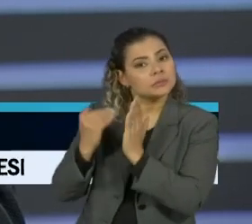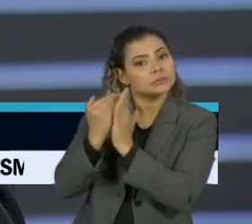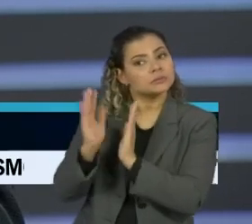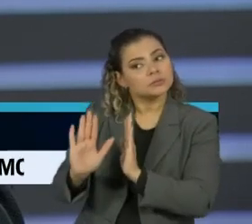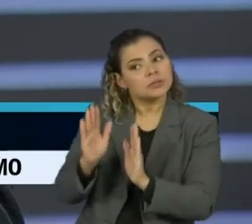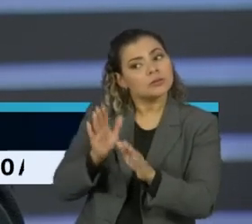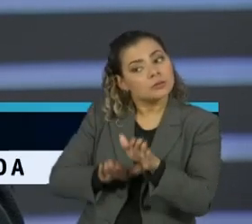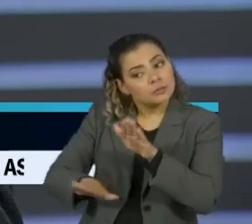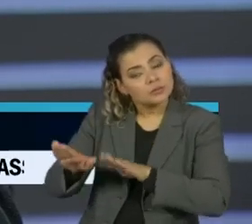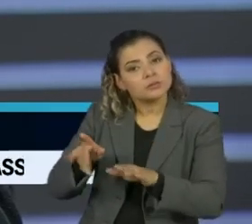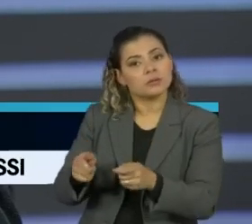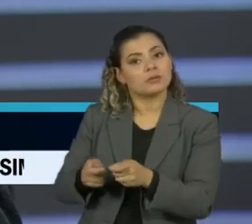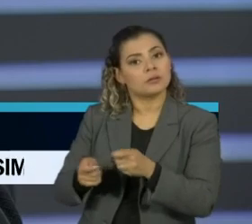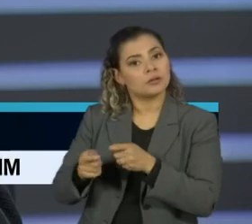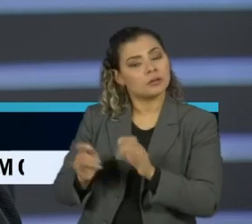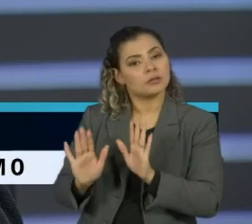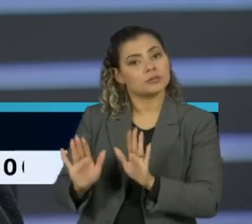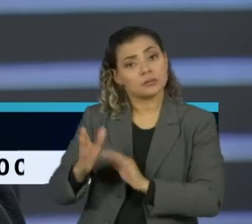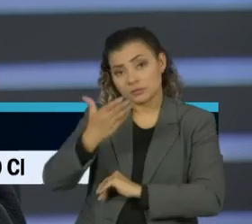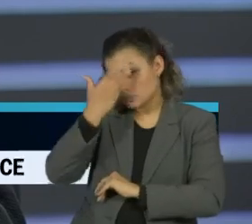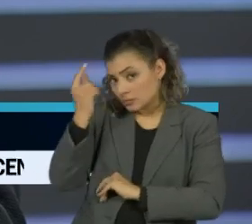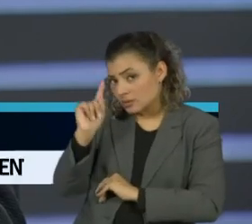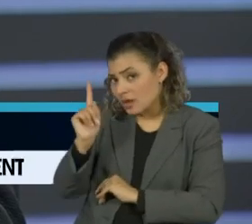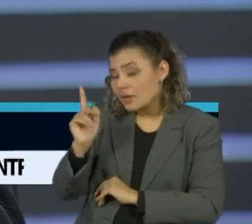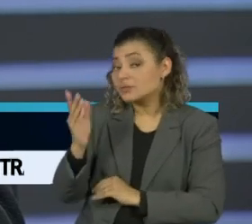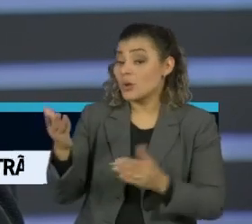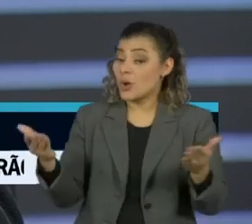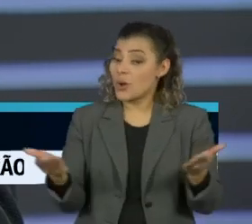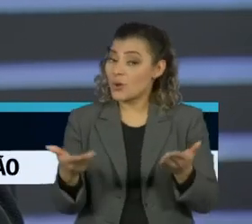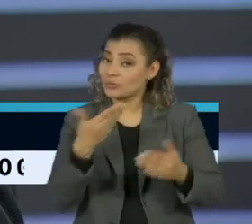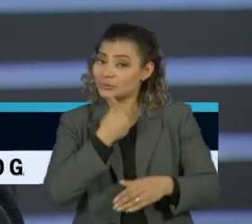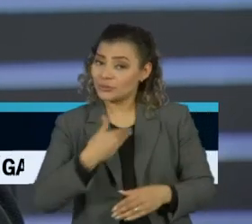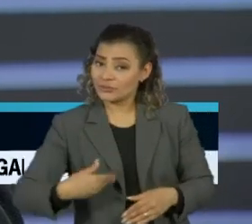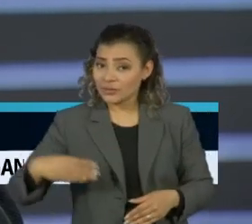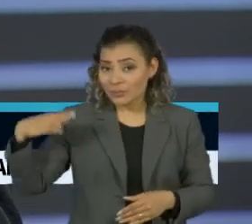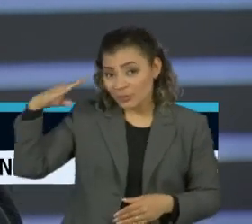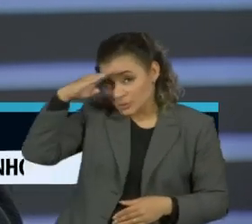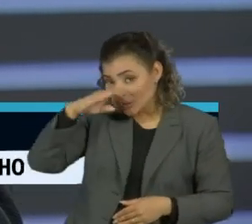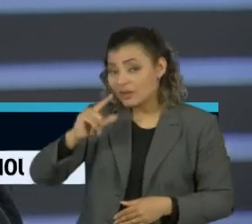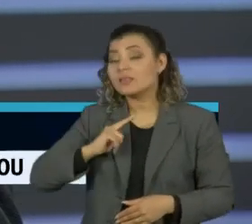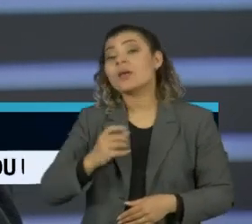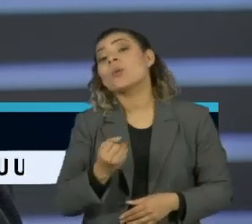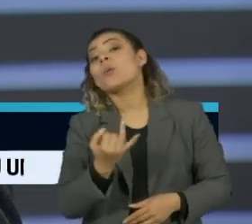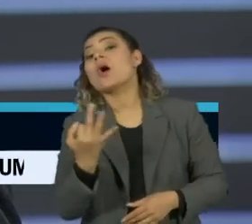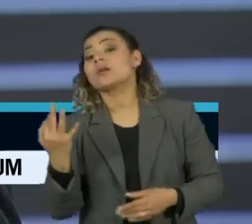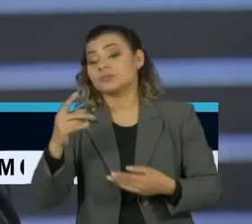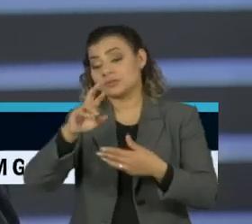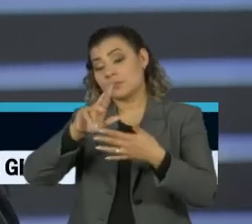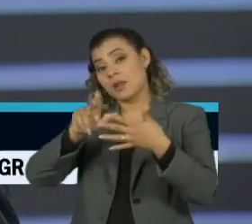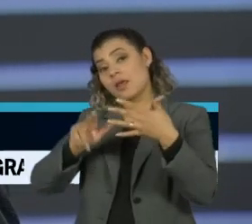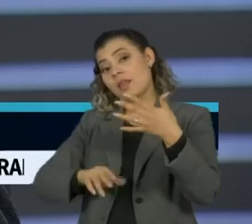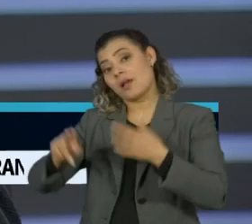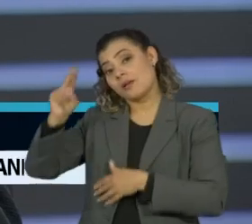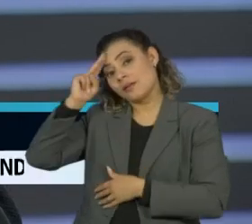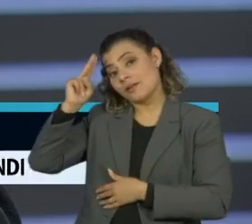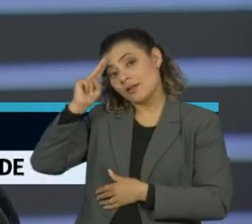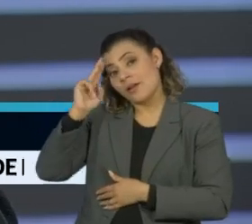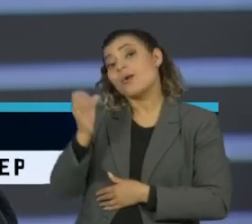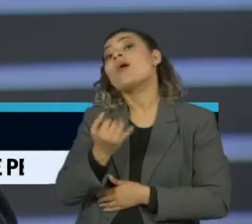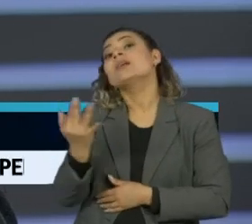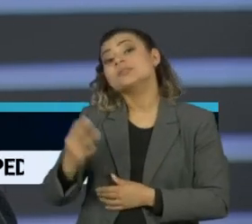porque nós não vamos tolerar porque não esqueçamos que hoje o governo bolsonaro tem uma série de pessoas e forças